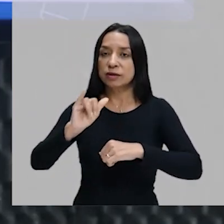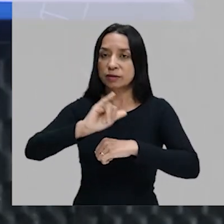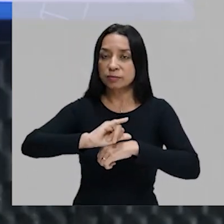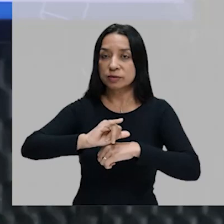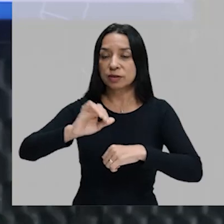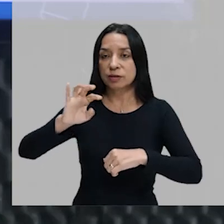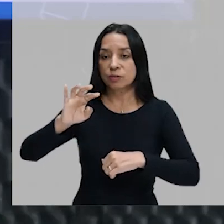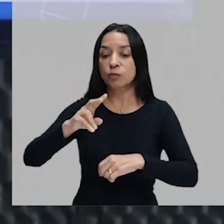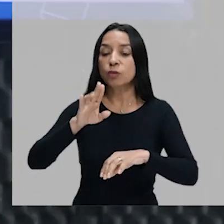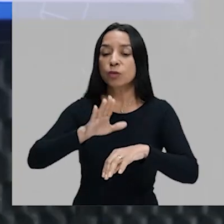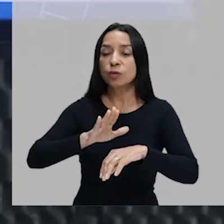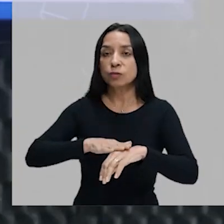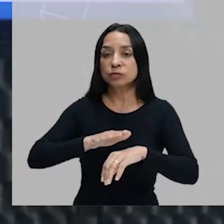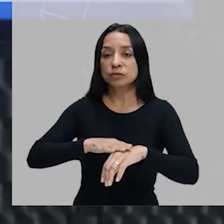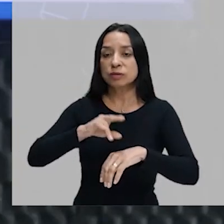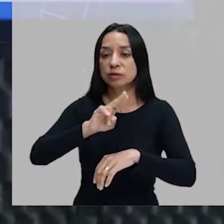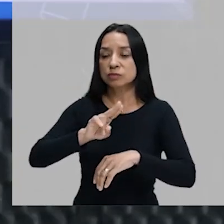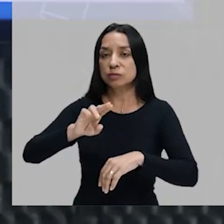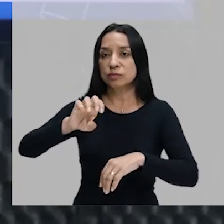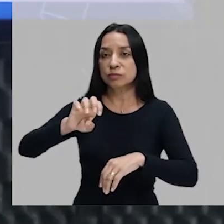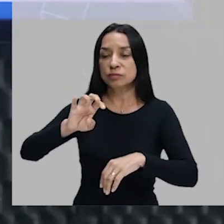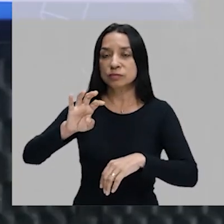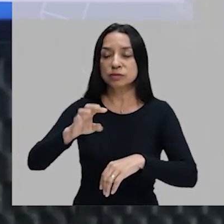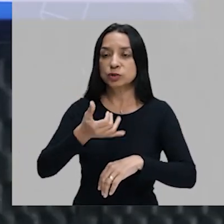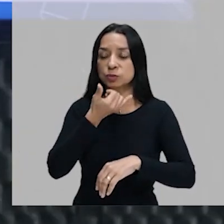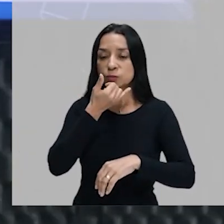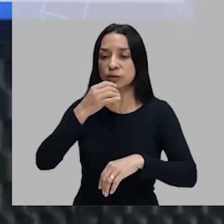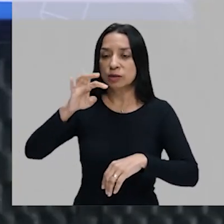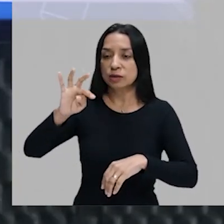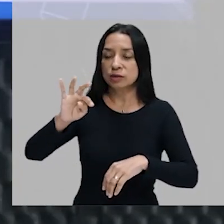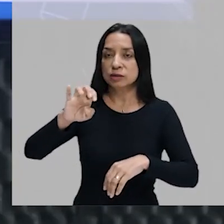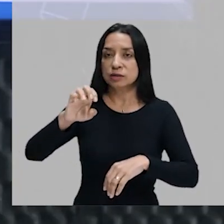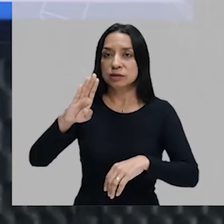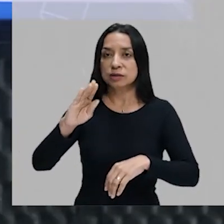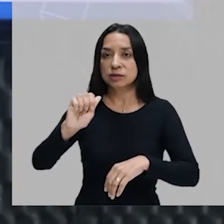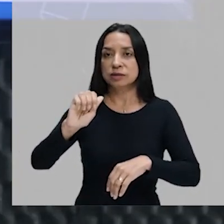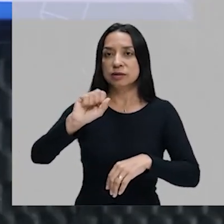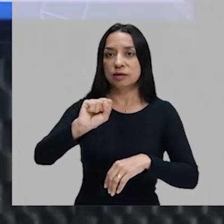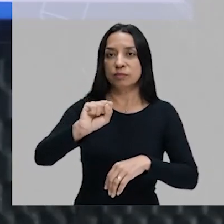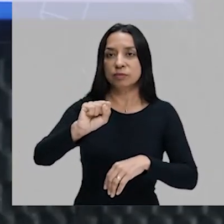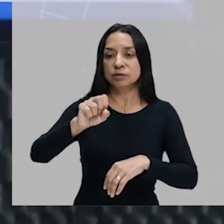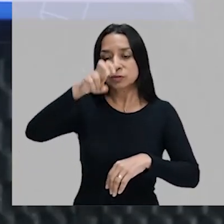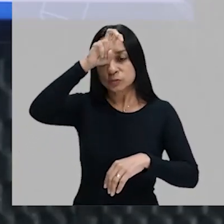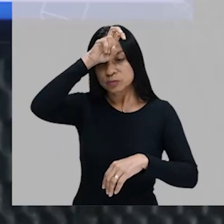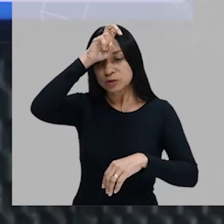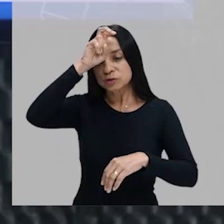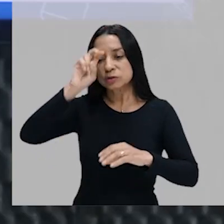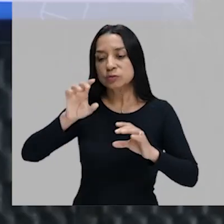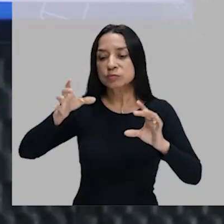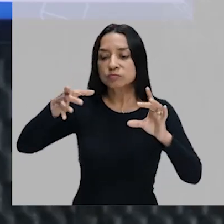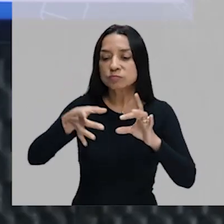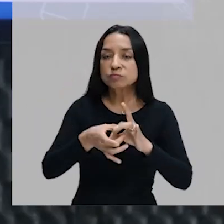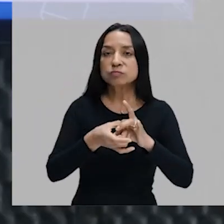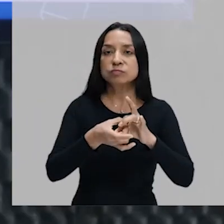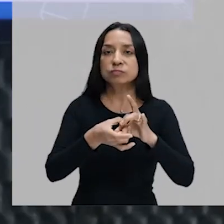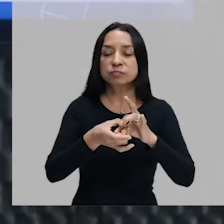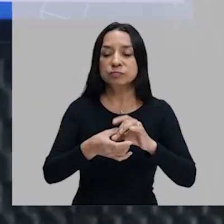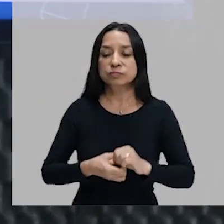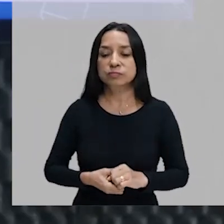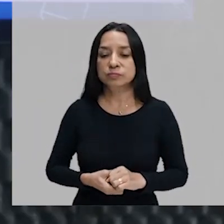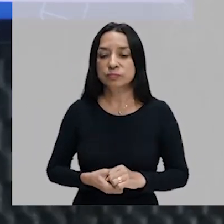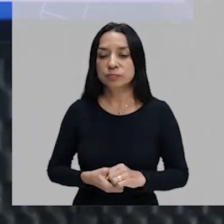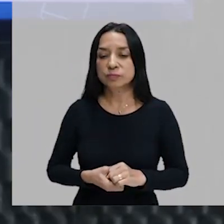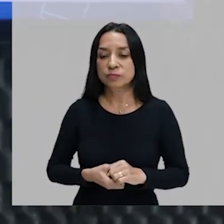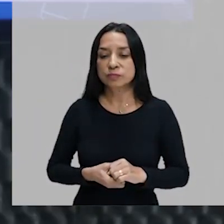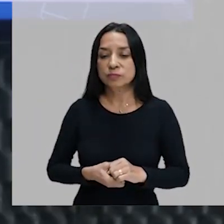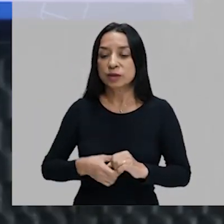Tebas. Tebas passa a ser a nova capital do Médio Império, desse Egito reunificado. Nós teremos